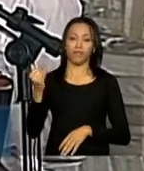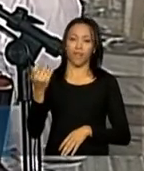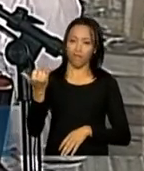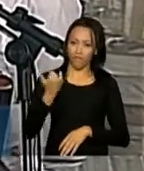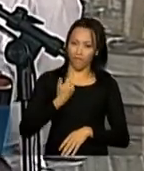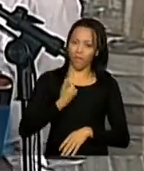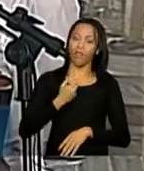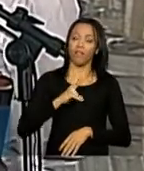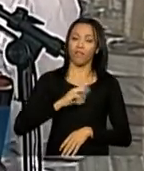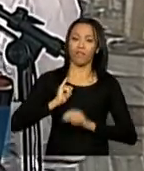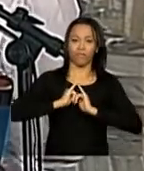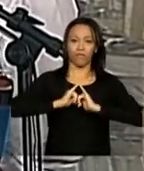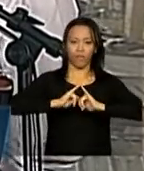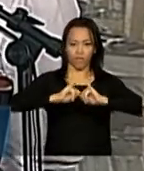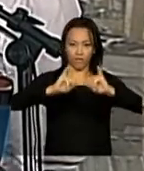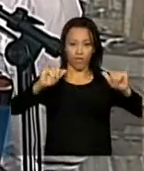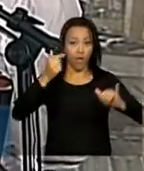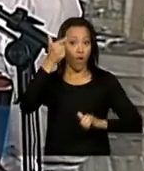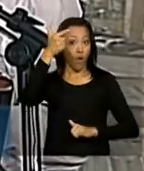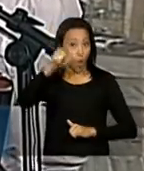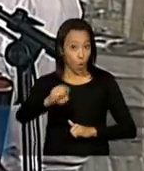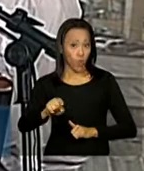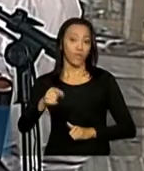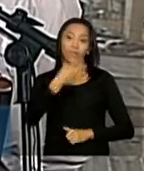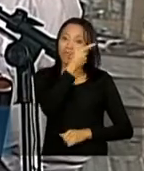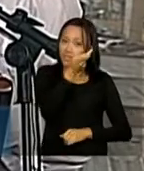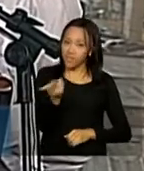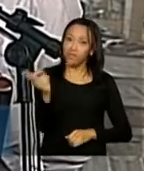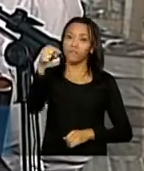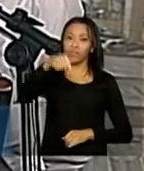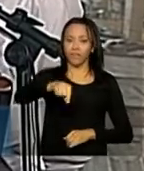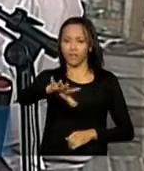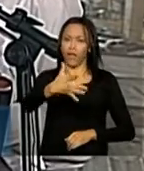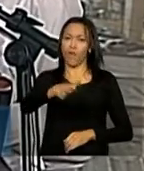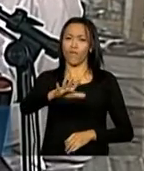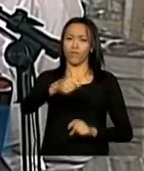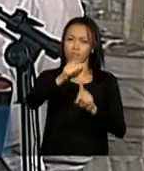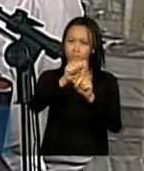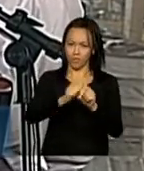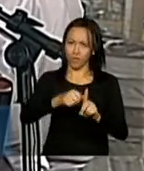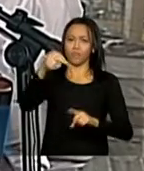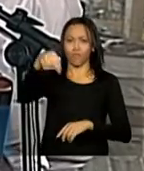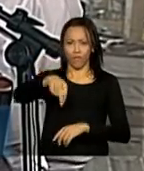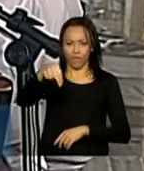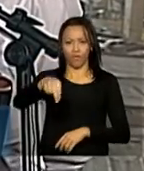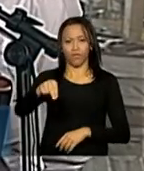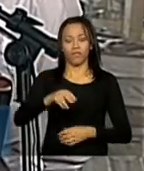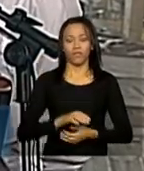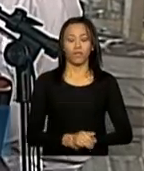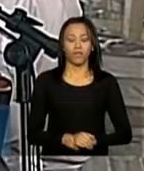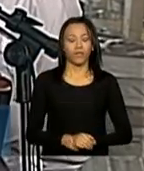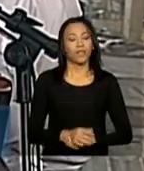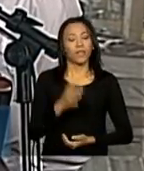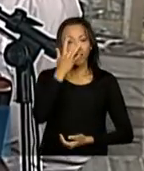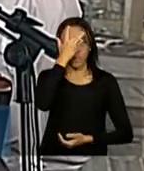ela vai anunciar uma outra vinda aqui, talvez ainda no mês de novembro. E o pessoal